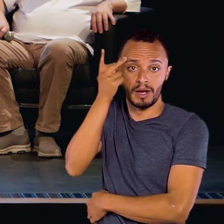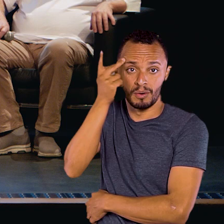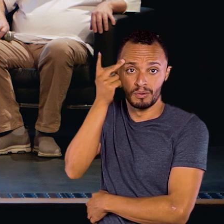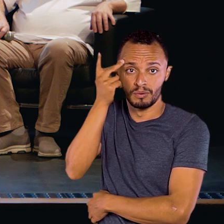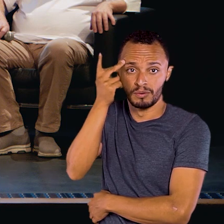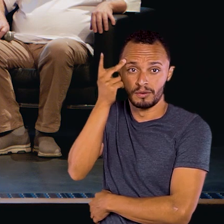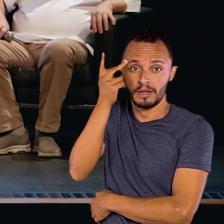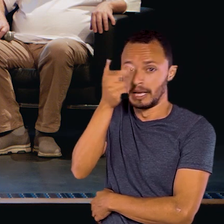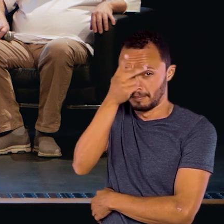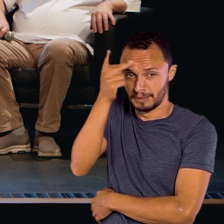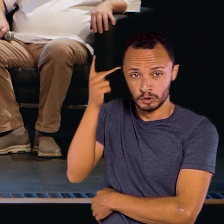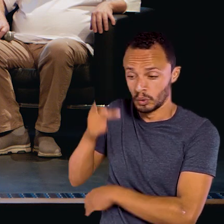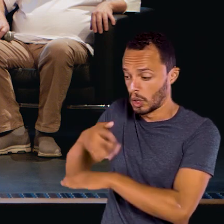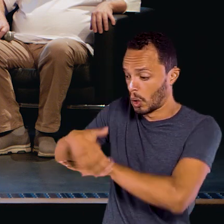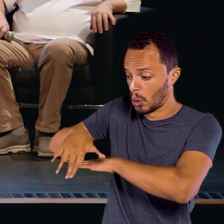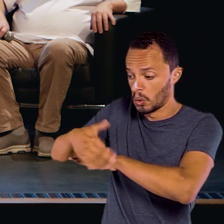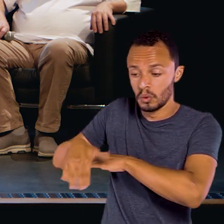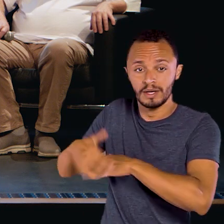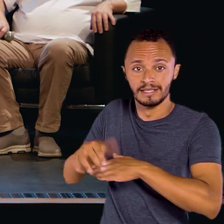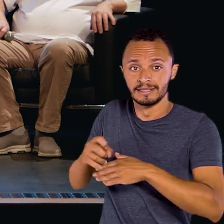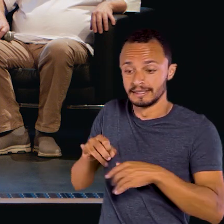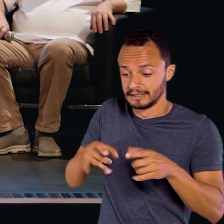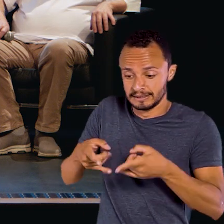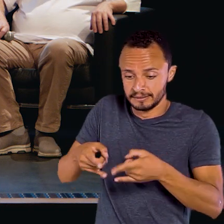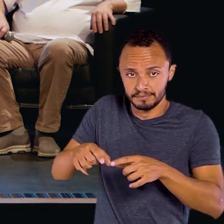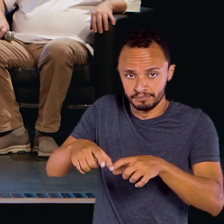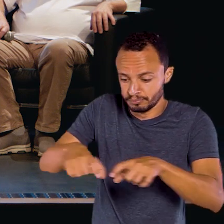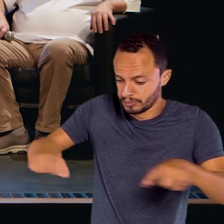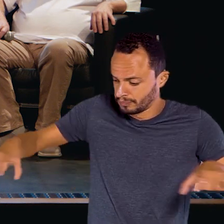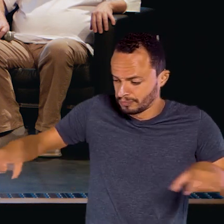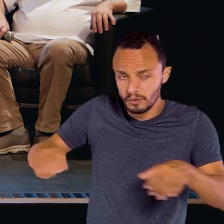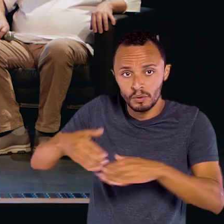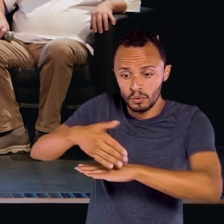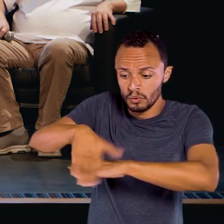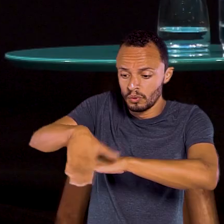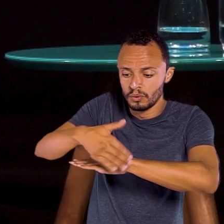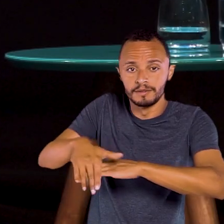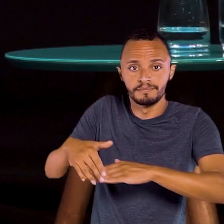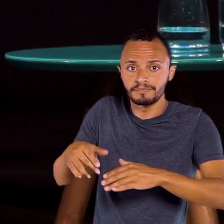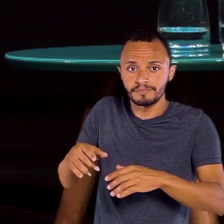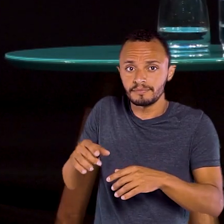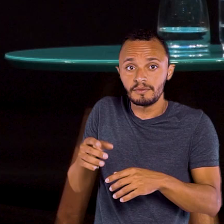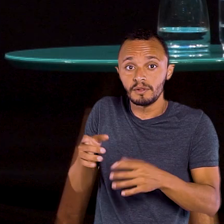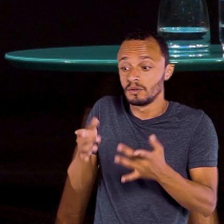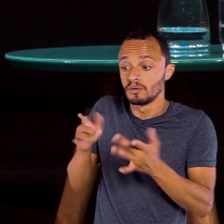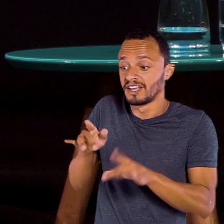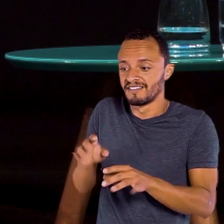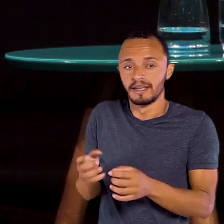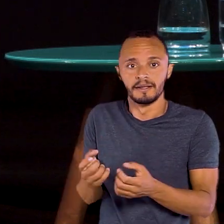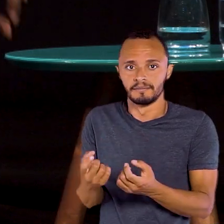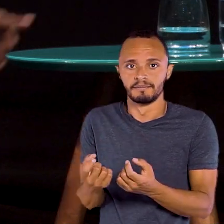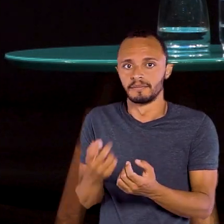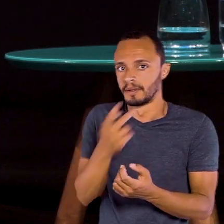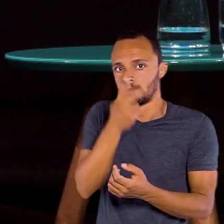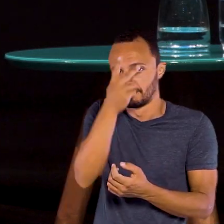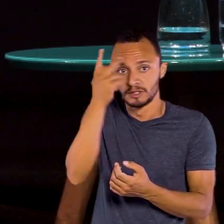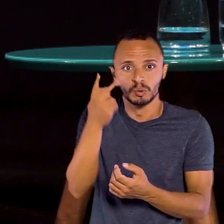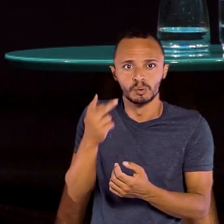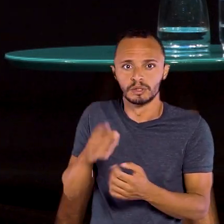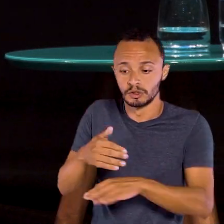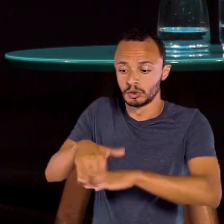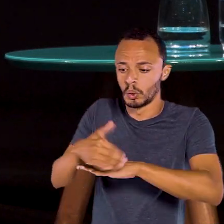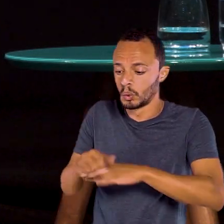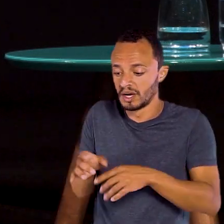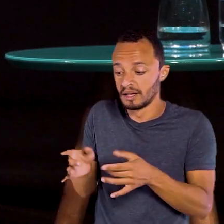não querem as pessoas na sua calçada? Canso de ver matérias. Botam logo lá os pitoquinhos lá para que não se coloque, não